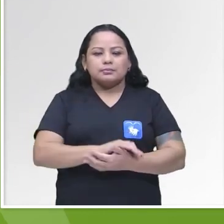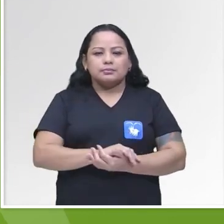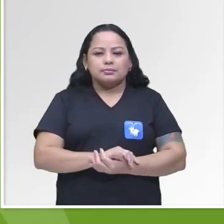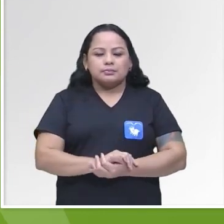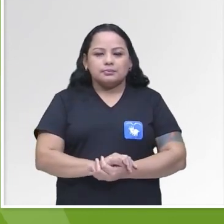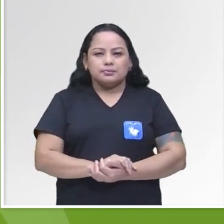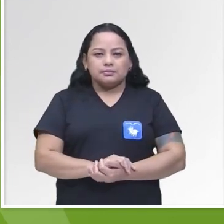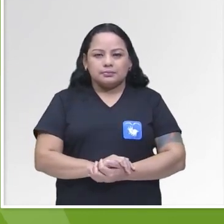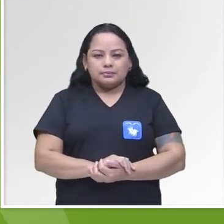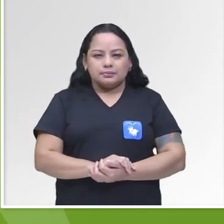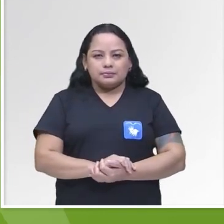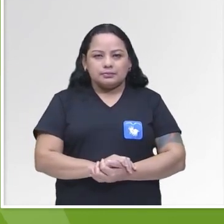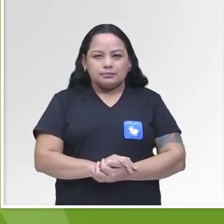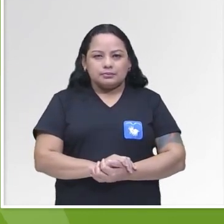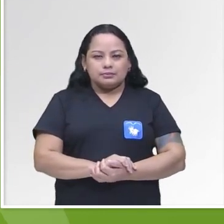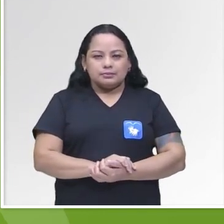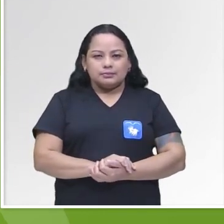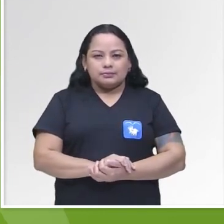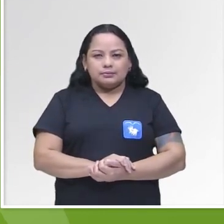cis-trans.